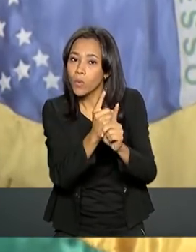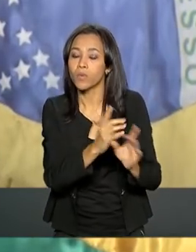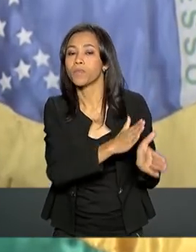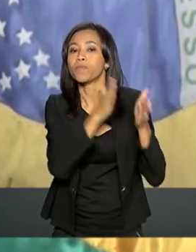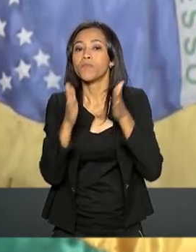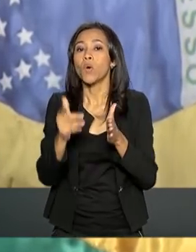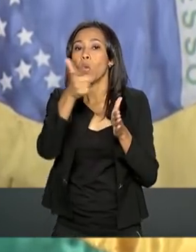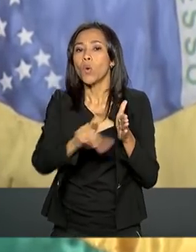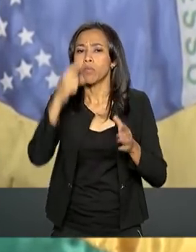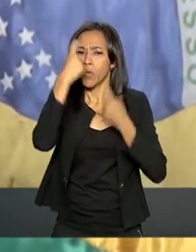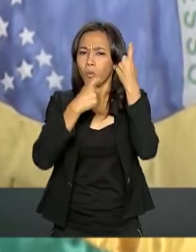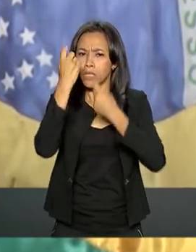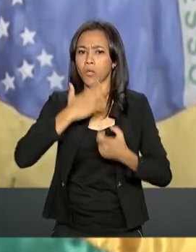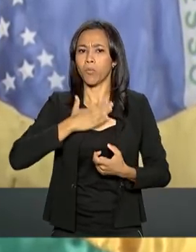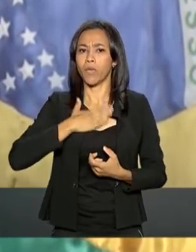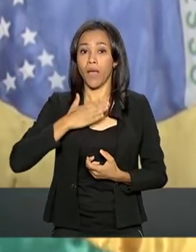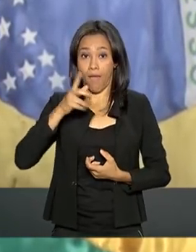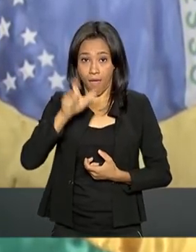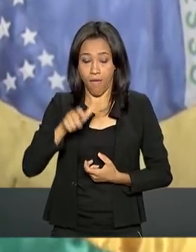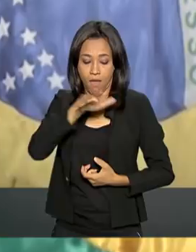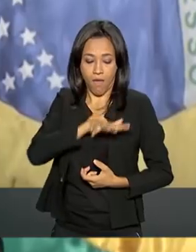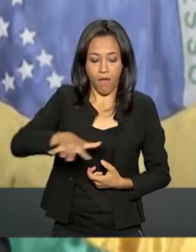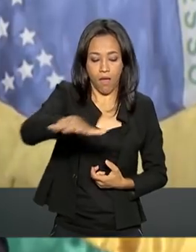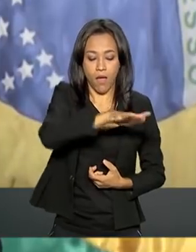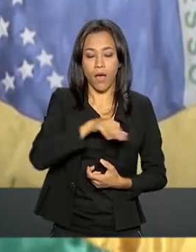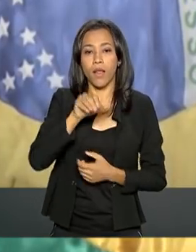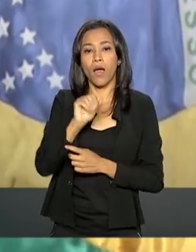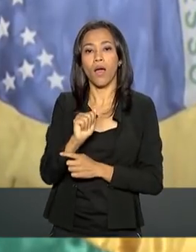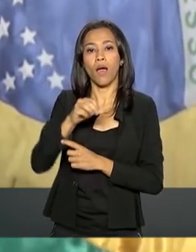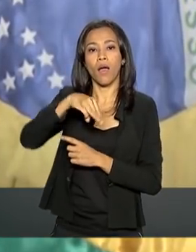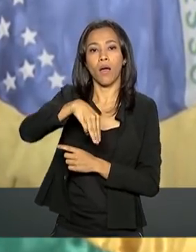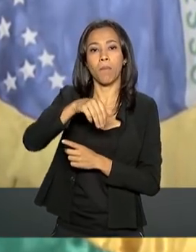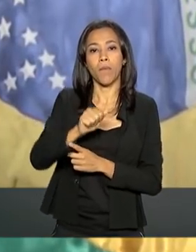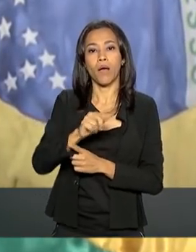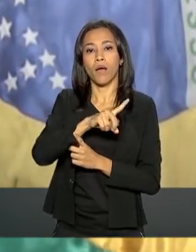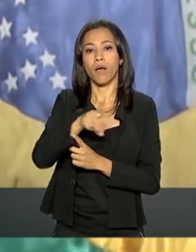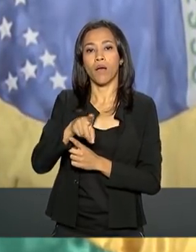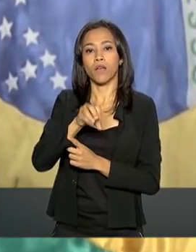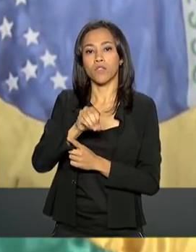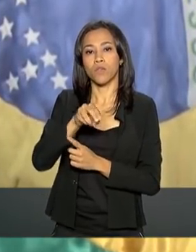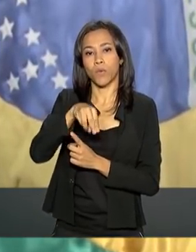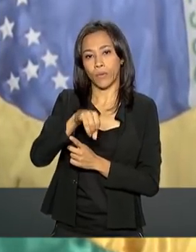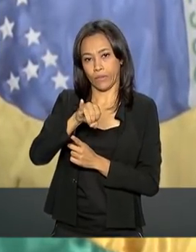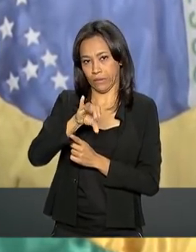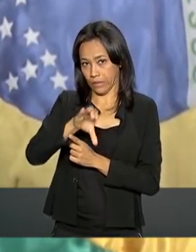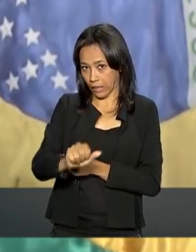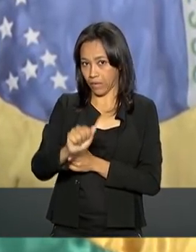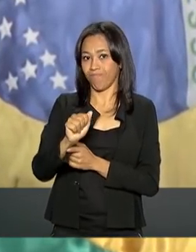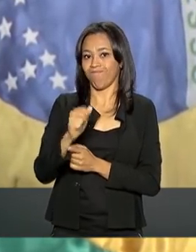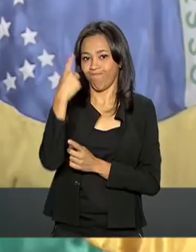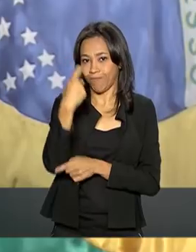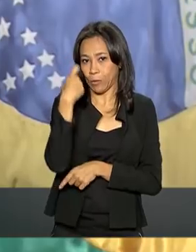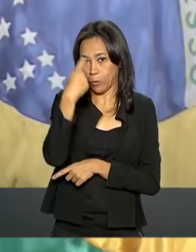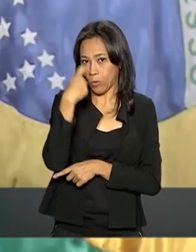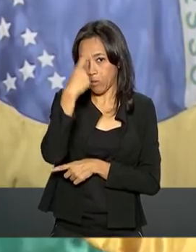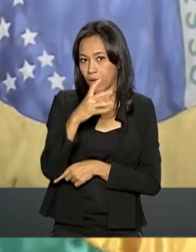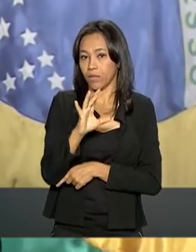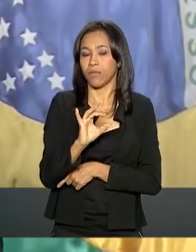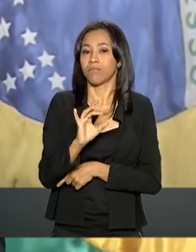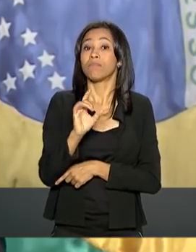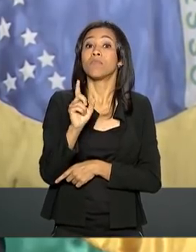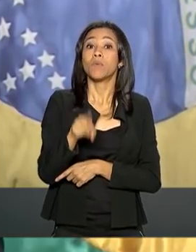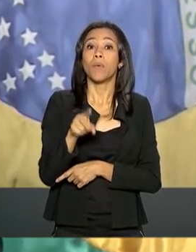amazônica. A região amazônica não pode continuar em risco de ser